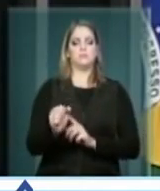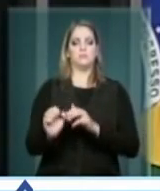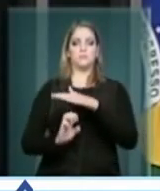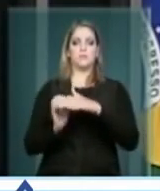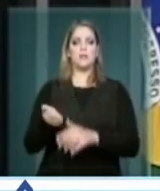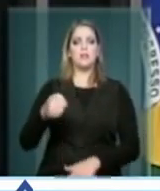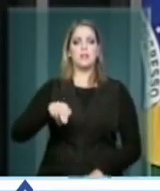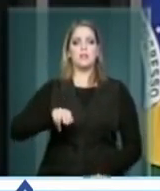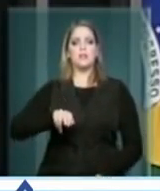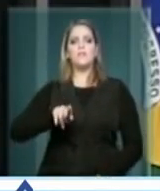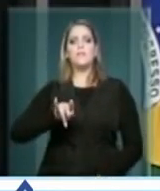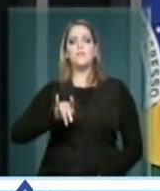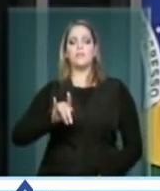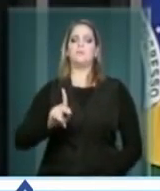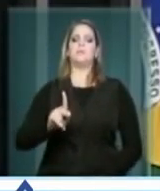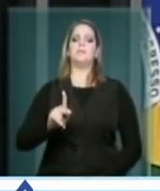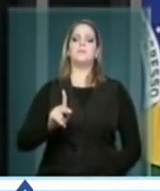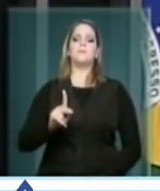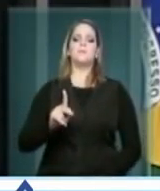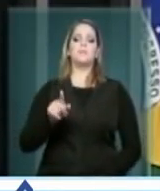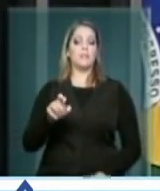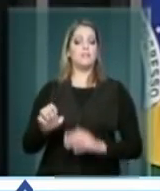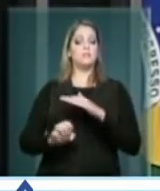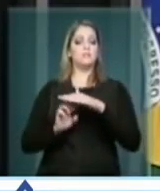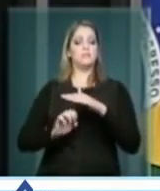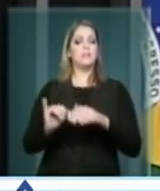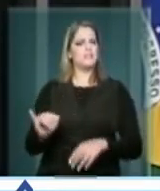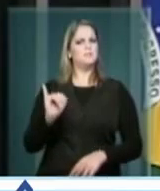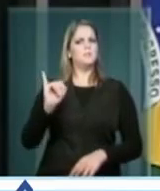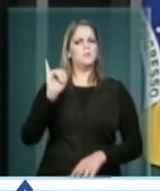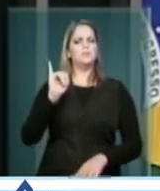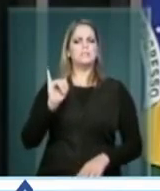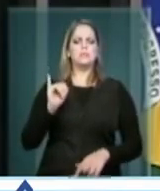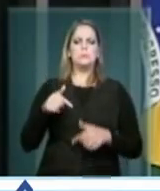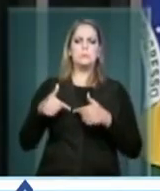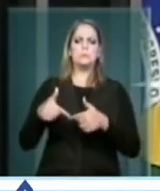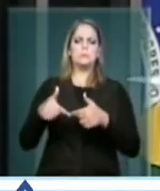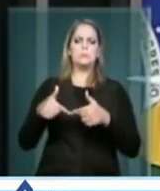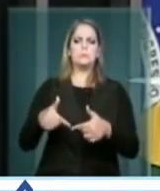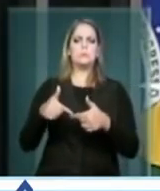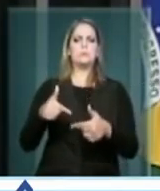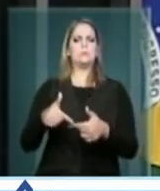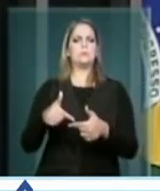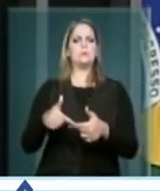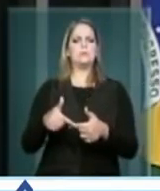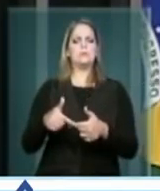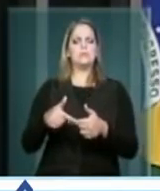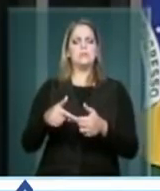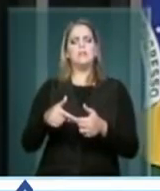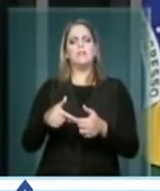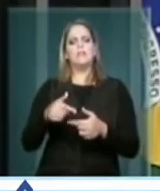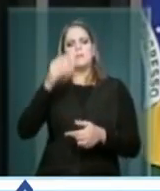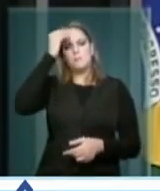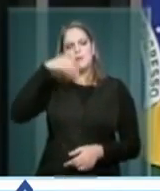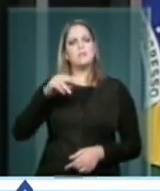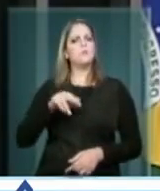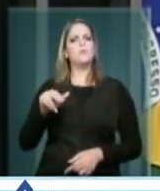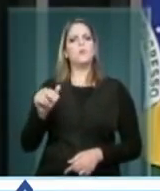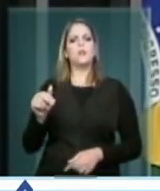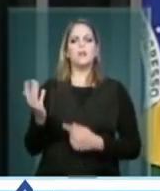Anfib é a entidade modelar, cuja luta indormida honra e dignifica a vida pública